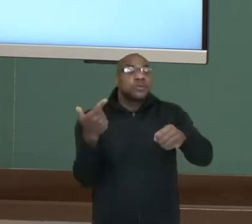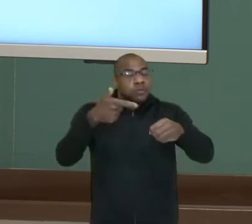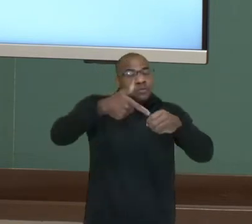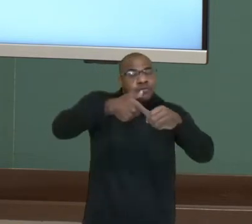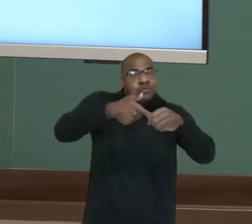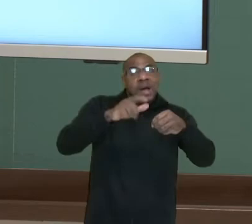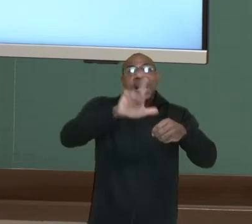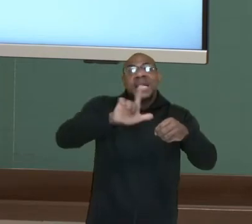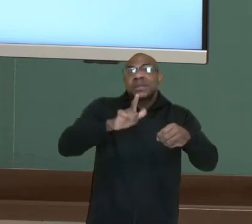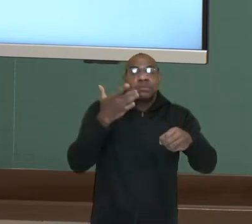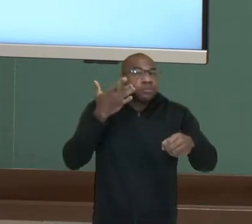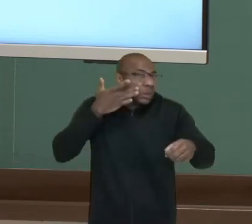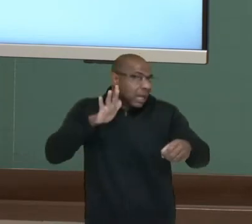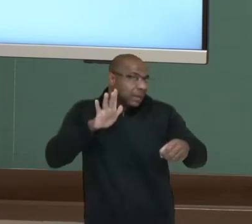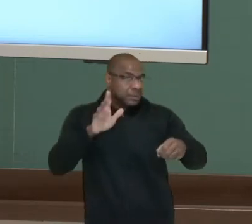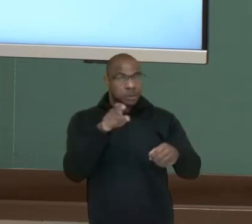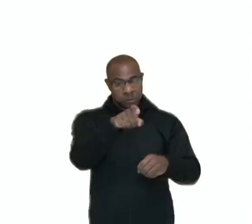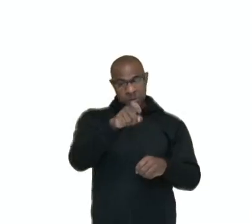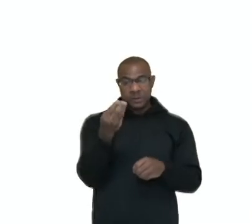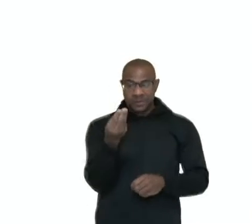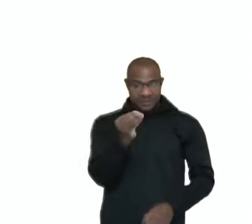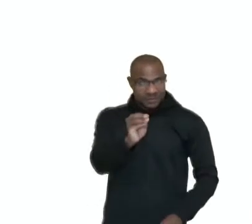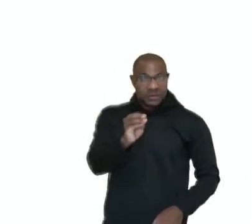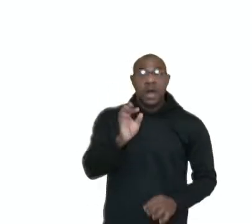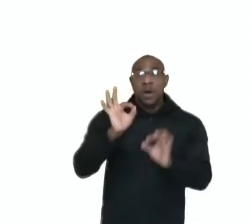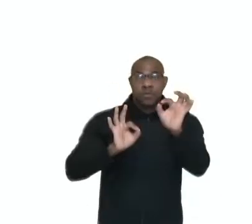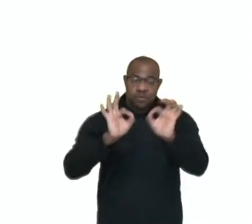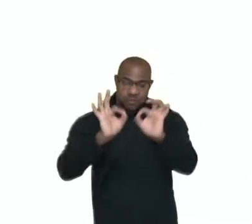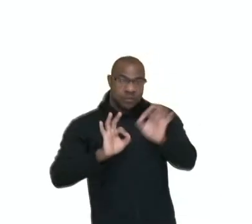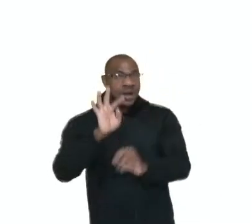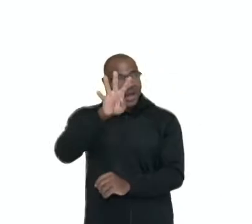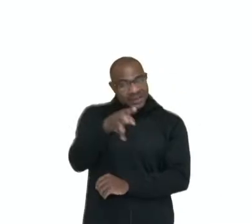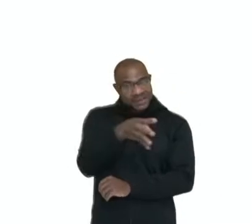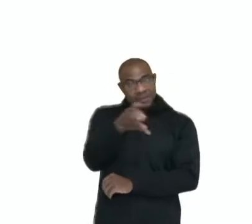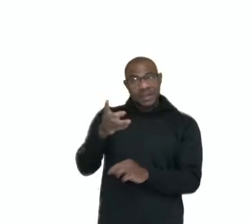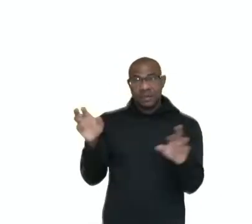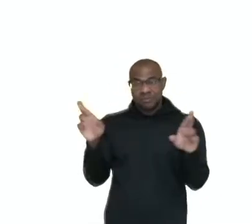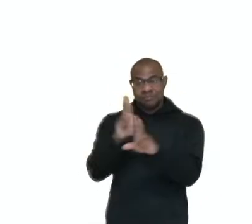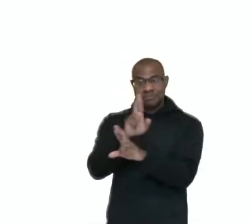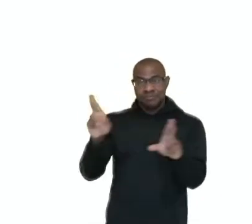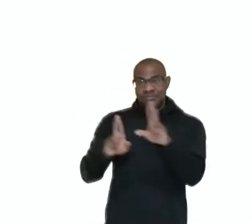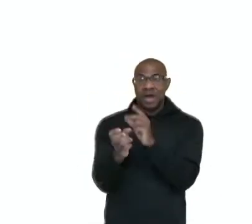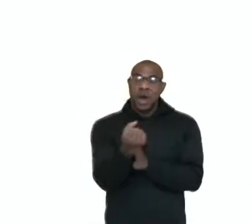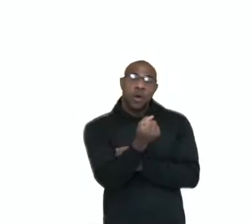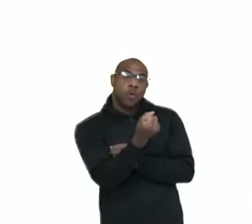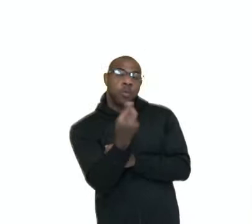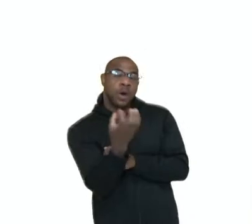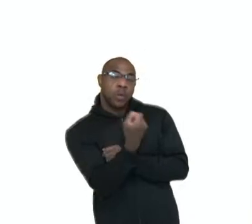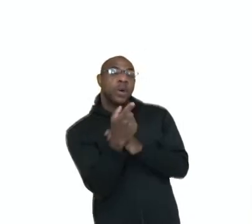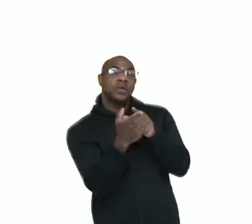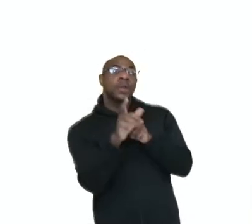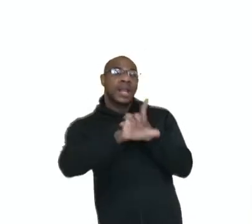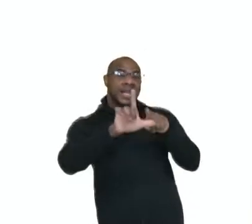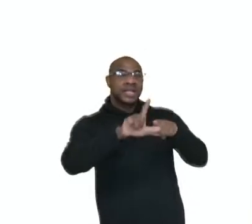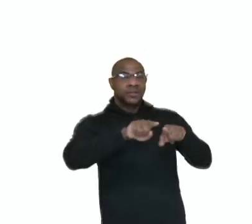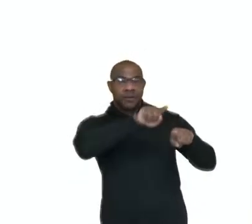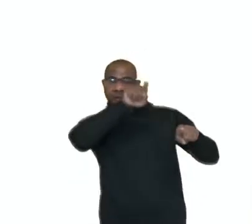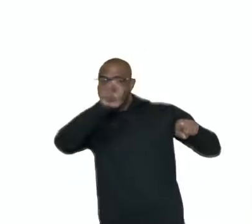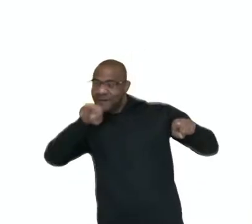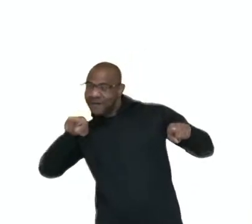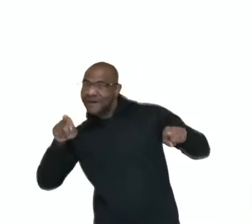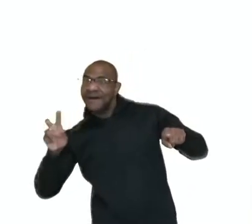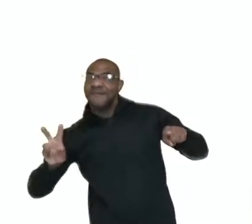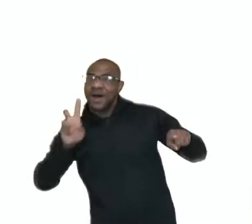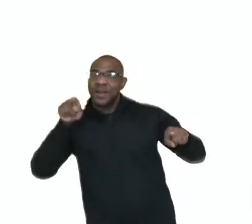dou uma letrinha para ele, certo? Vamos organizar uma tabela que relacione a quantidade de litros com o valor pago. Olha a nossa